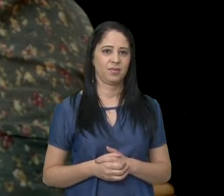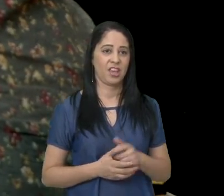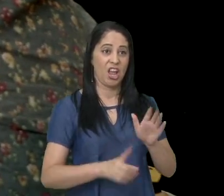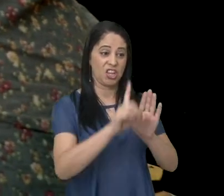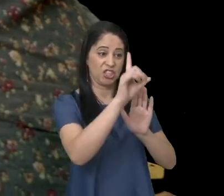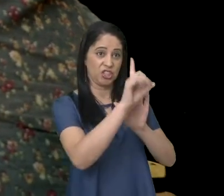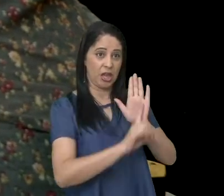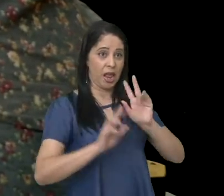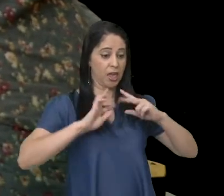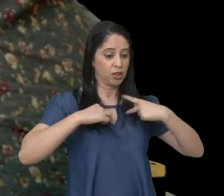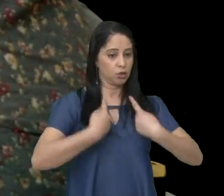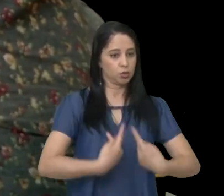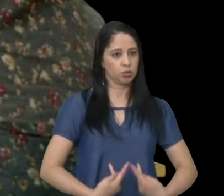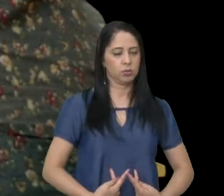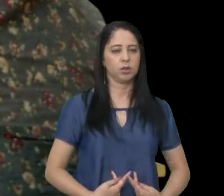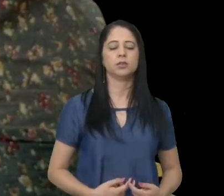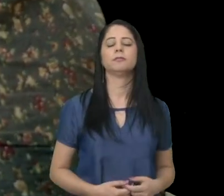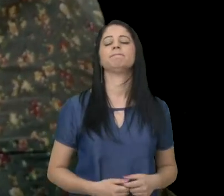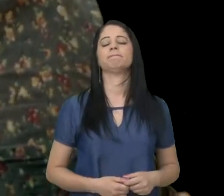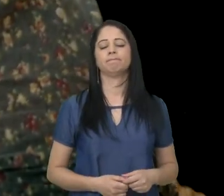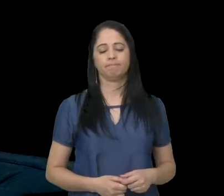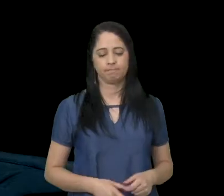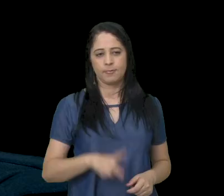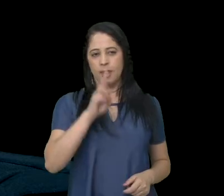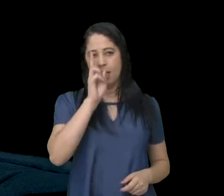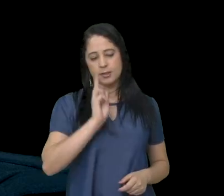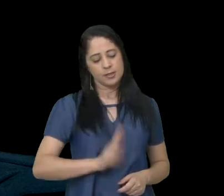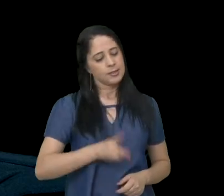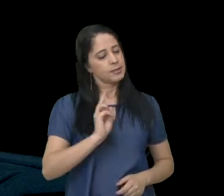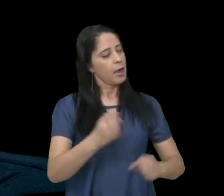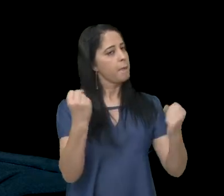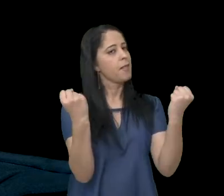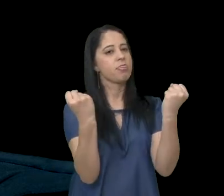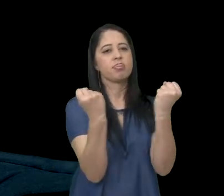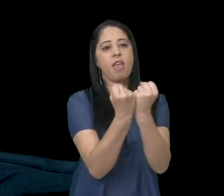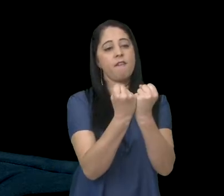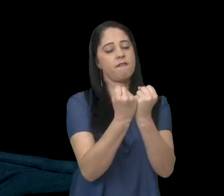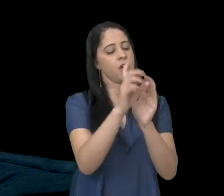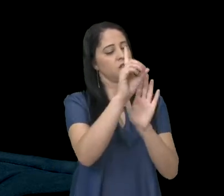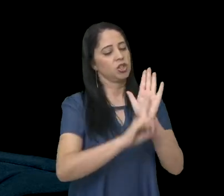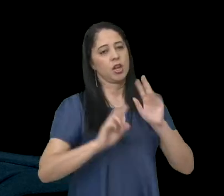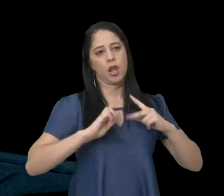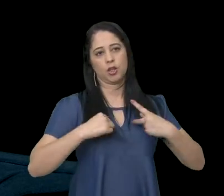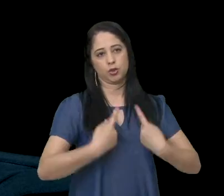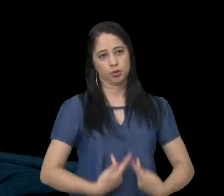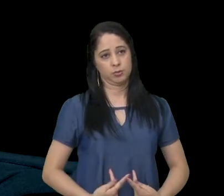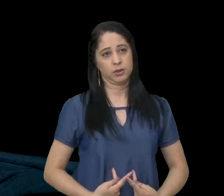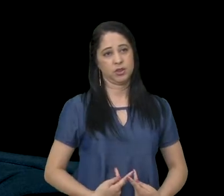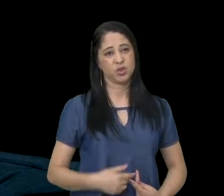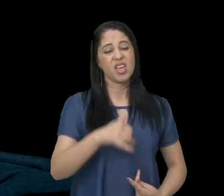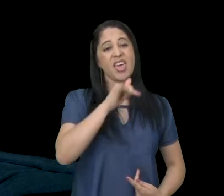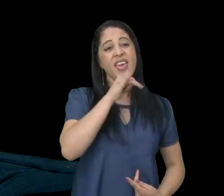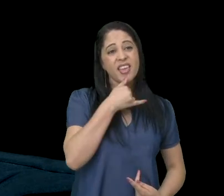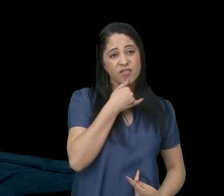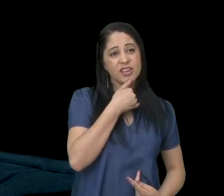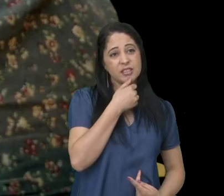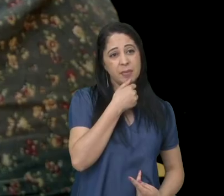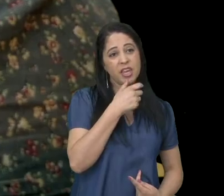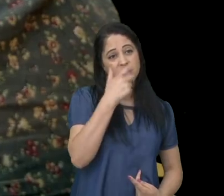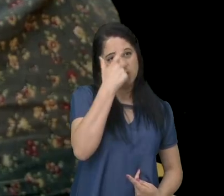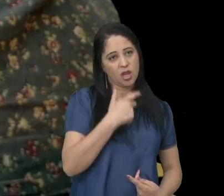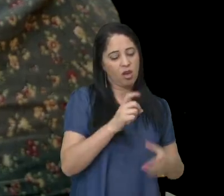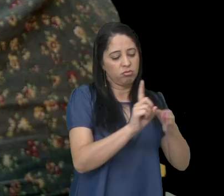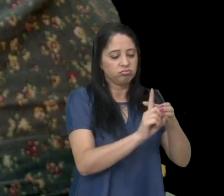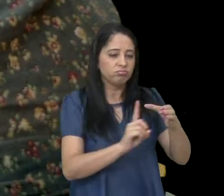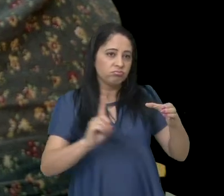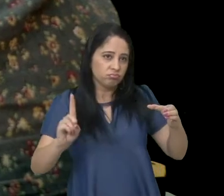Direitos humanos. Sempre defendi e defendo. Infelizmente, eu não estou mais na Comissão de Direitos Humanos,